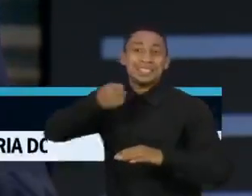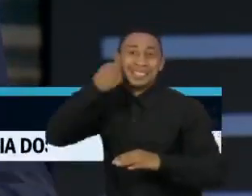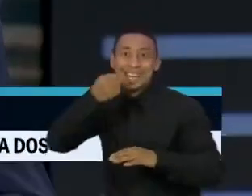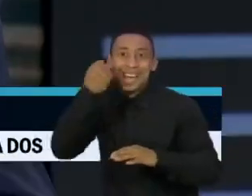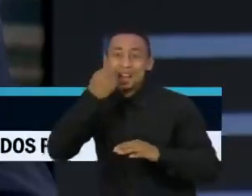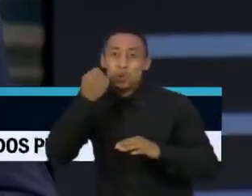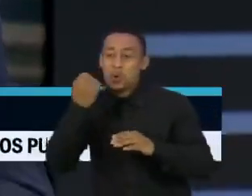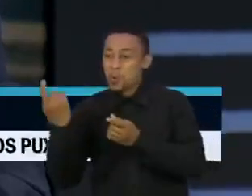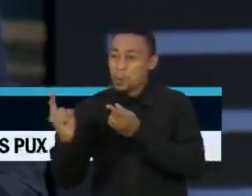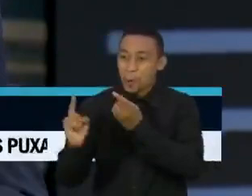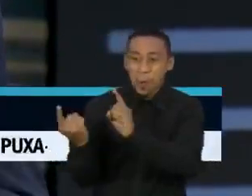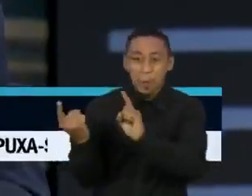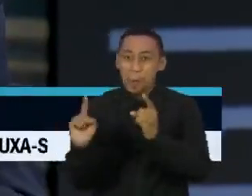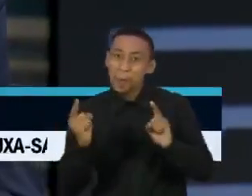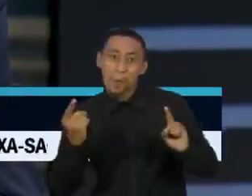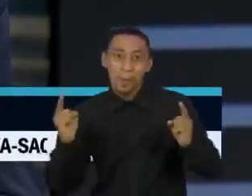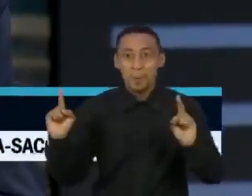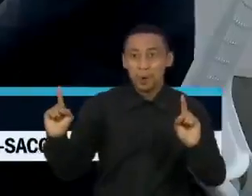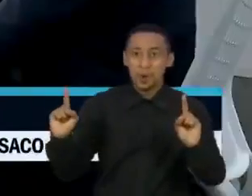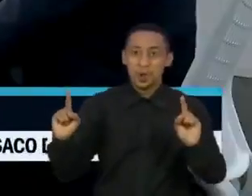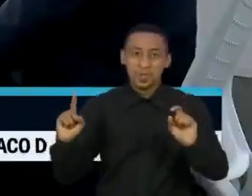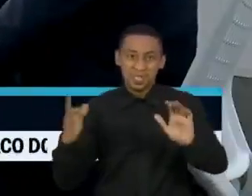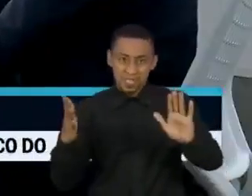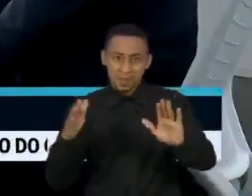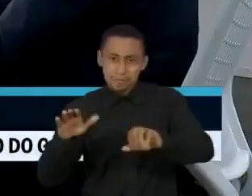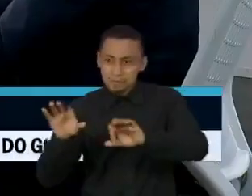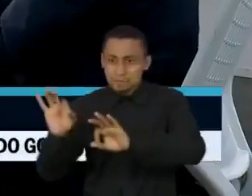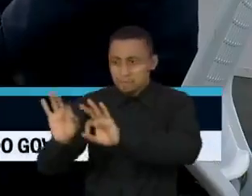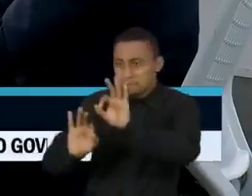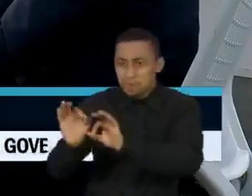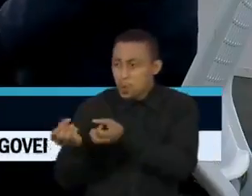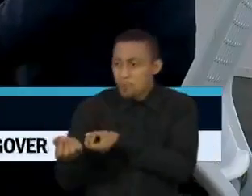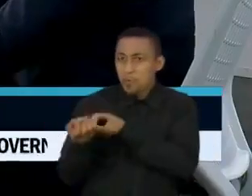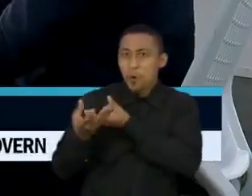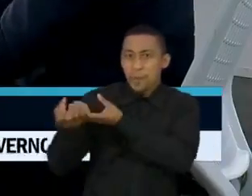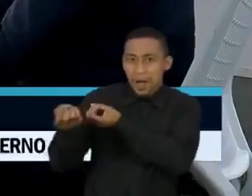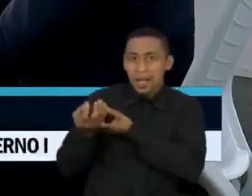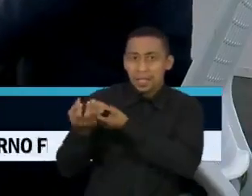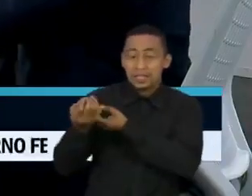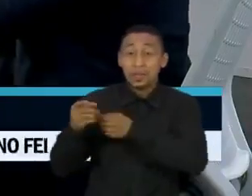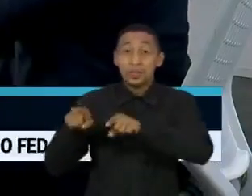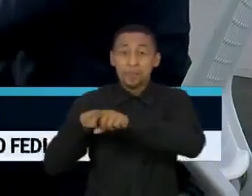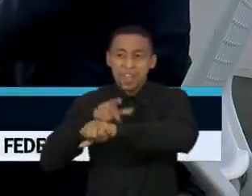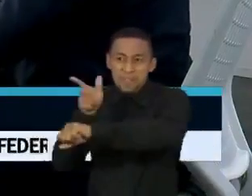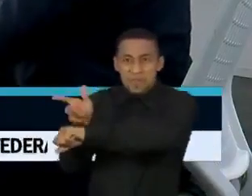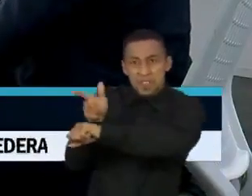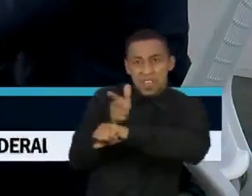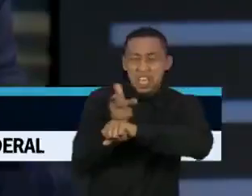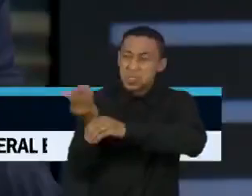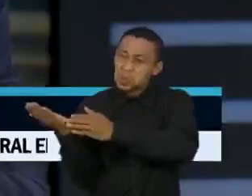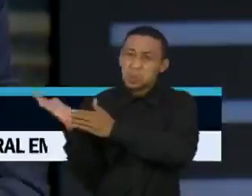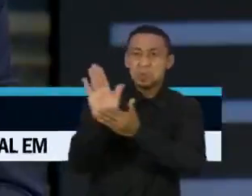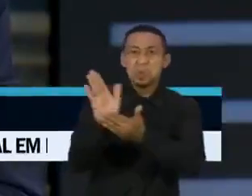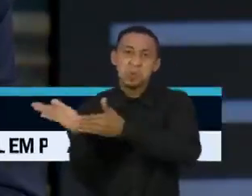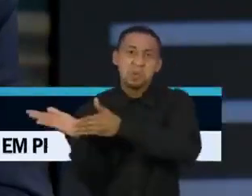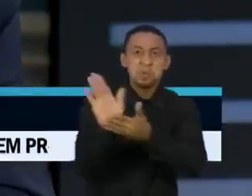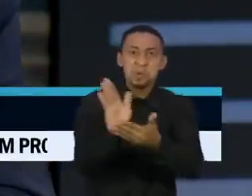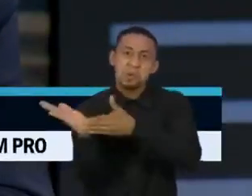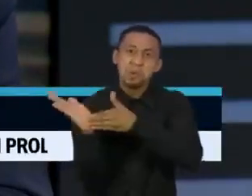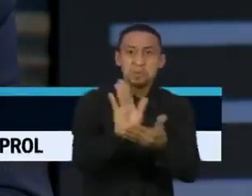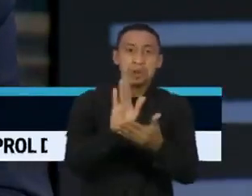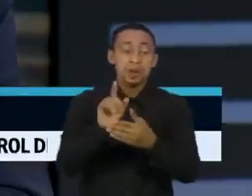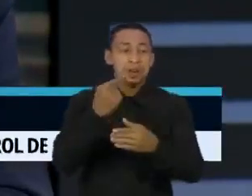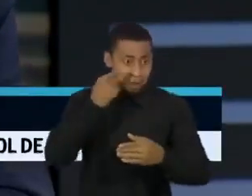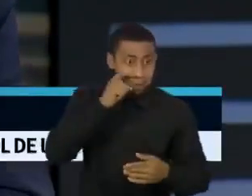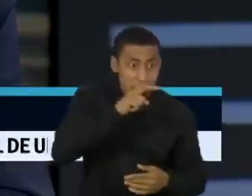senadores e que vão estar com arsenal de informações e de dados de vídeos que vão desmentir ainda